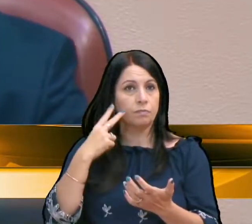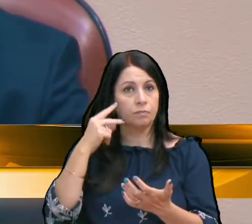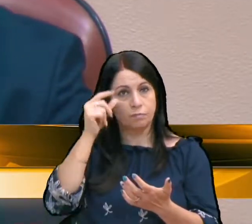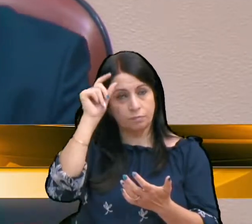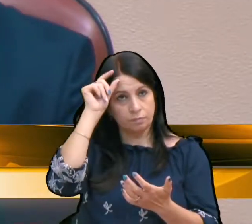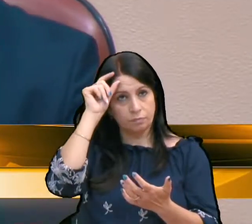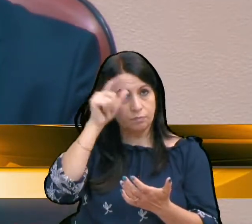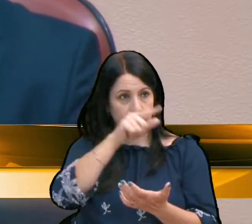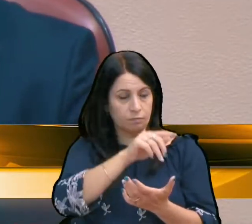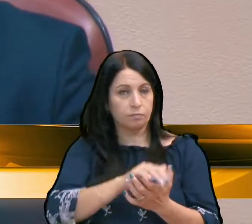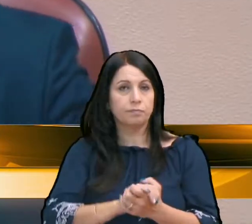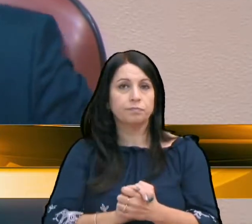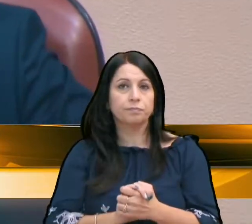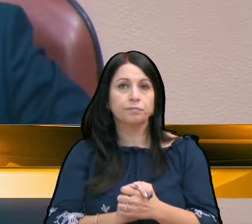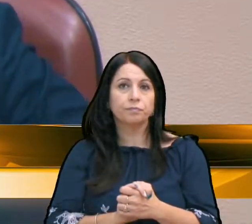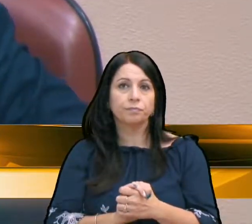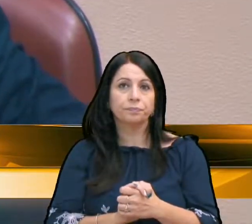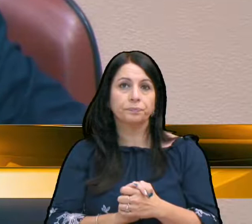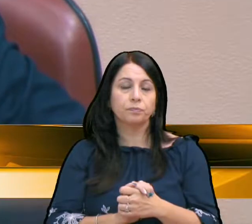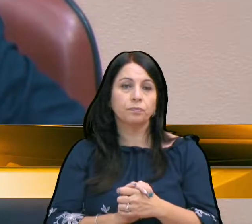Guiar.